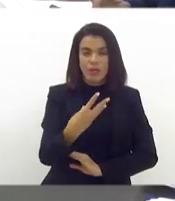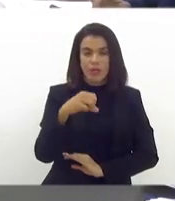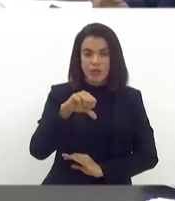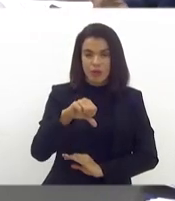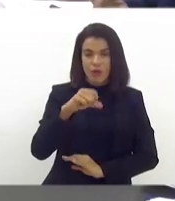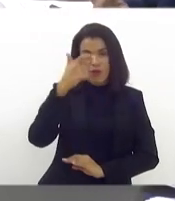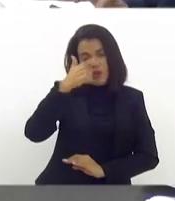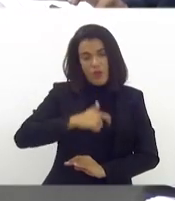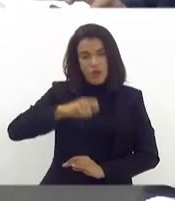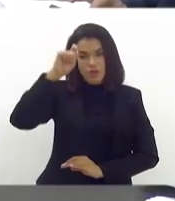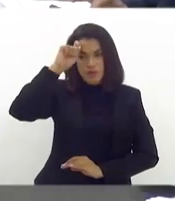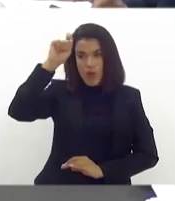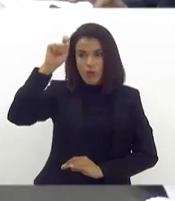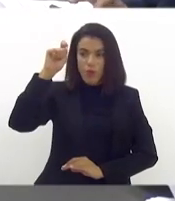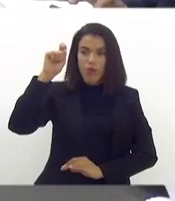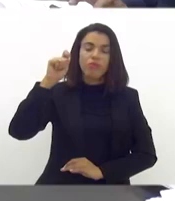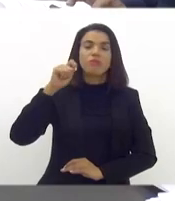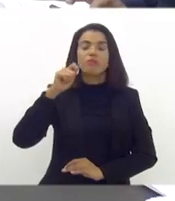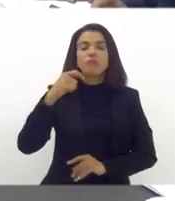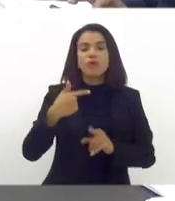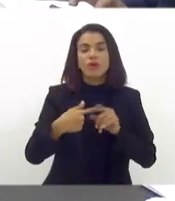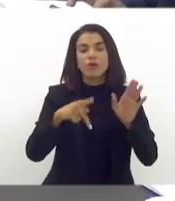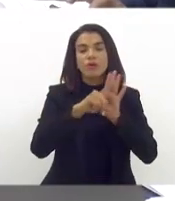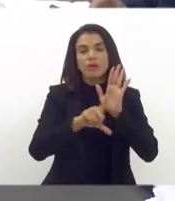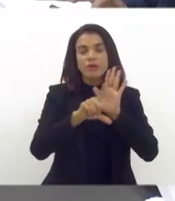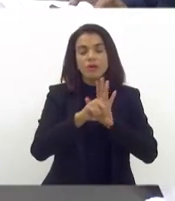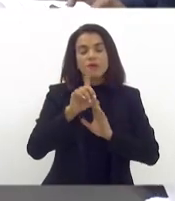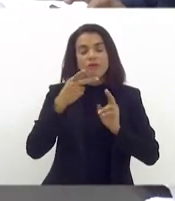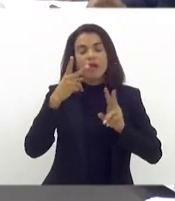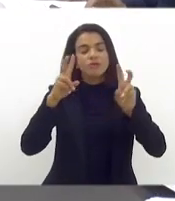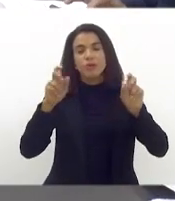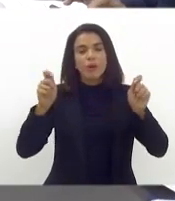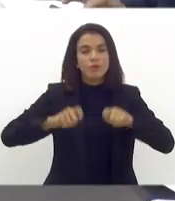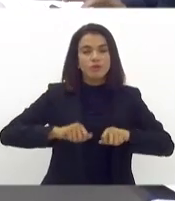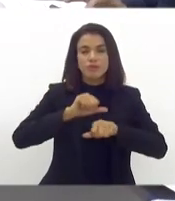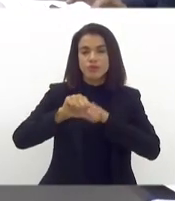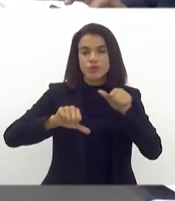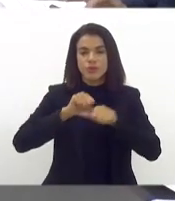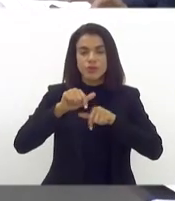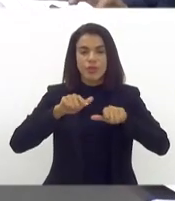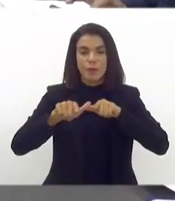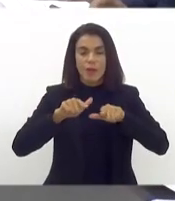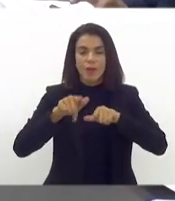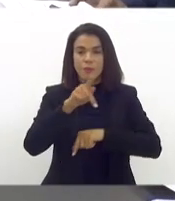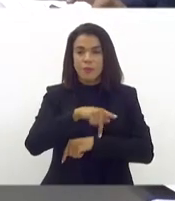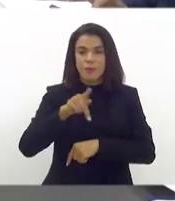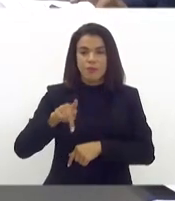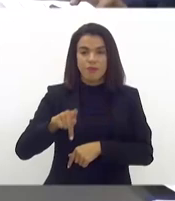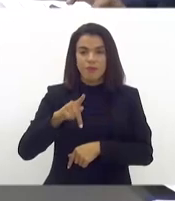de minha autoria. Esse projeto trata da possibilidade de mudança no regime de trabalho dos professores DOC